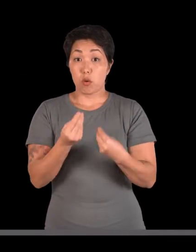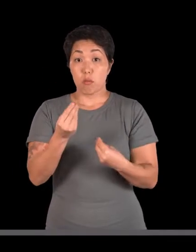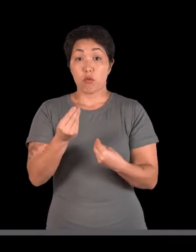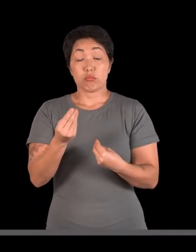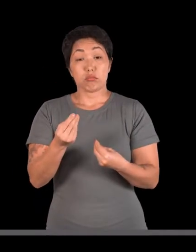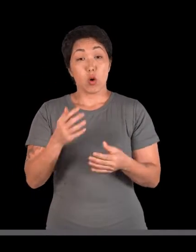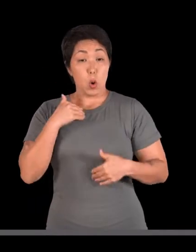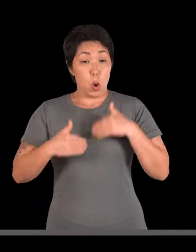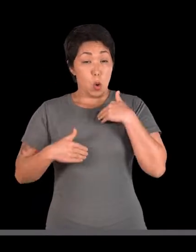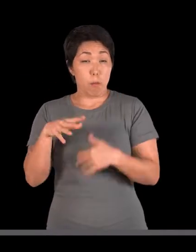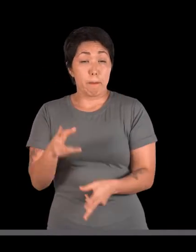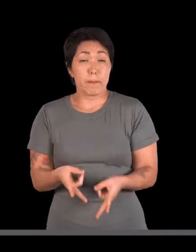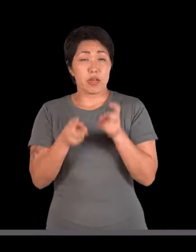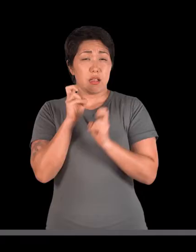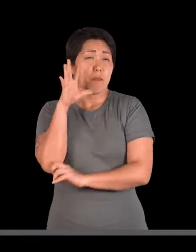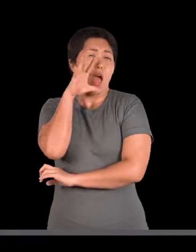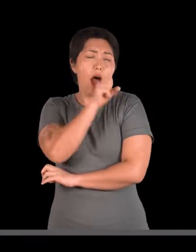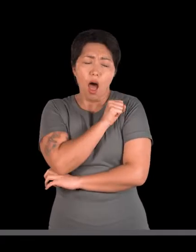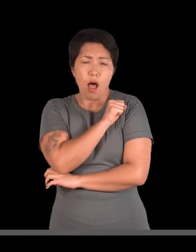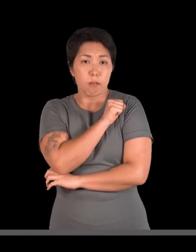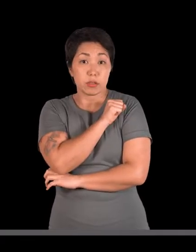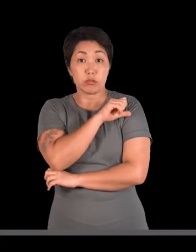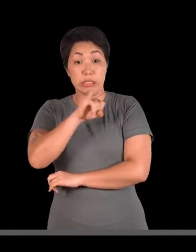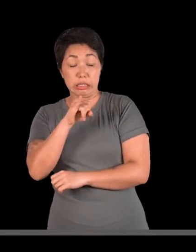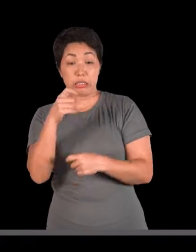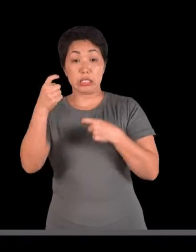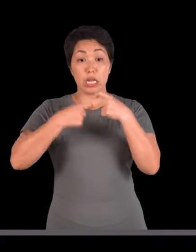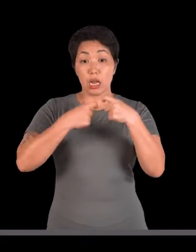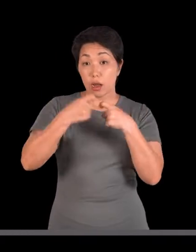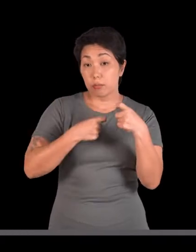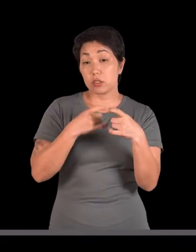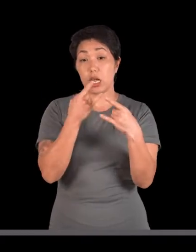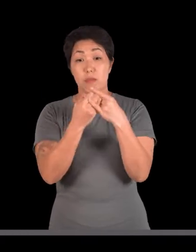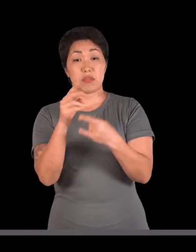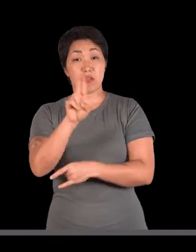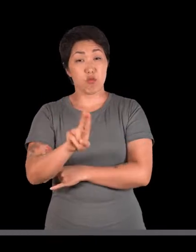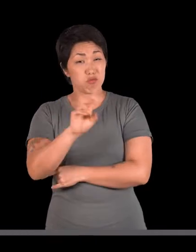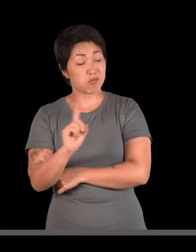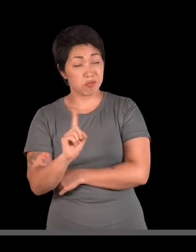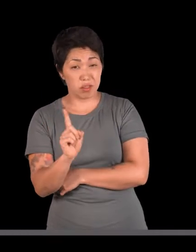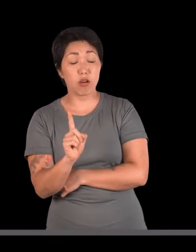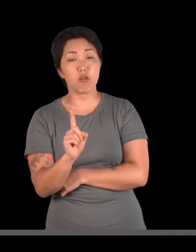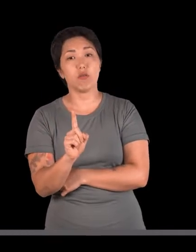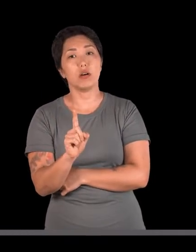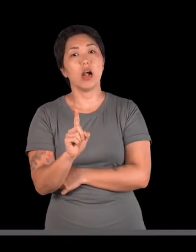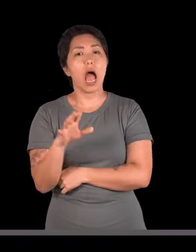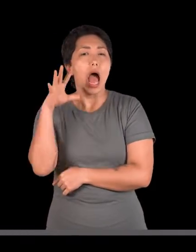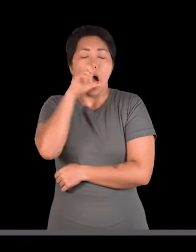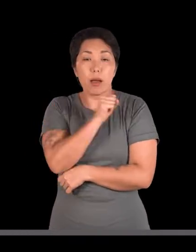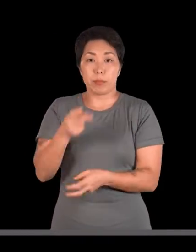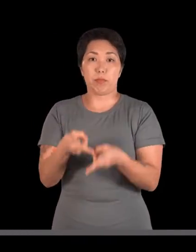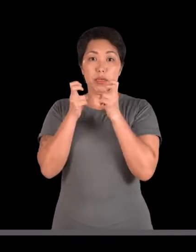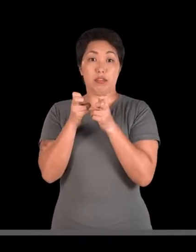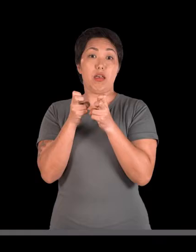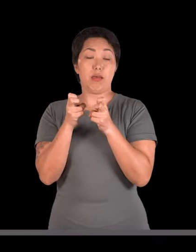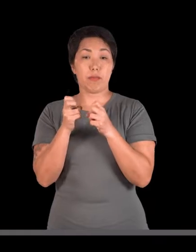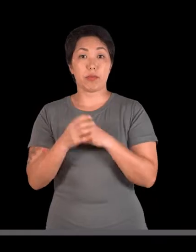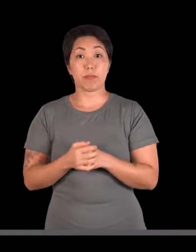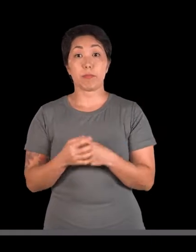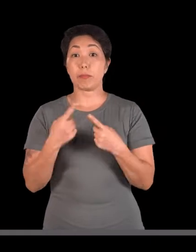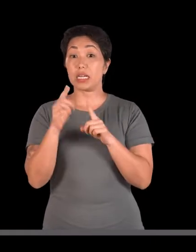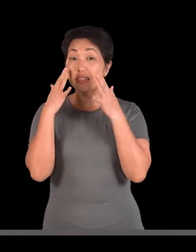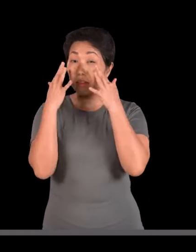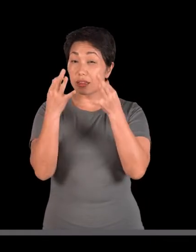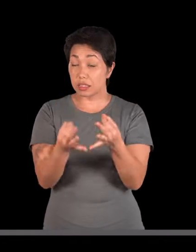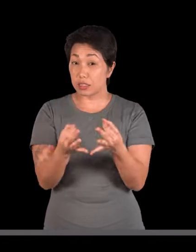se manifestam assim, bem rápido, assim, alguns dias depois do contato sexual sem preservativo. E uma atenção muito grande no caso